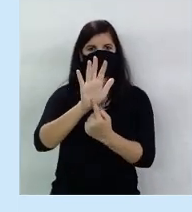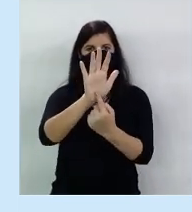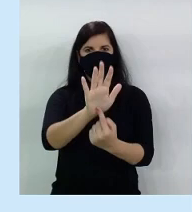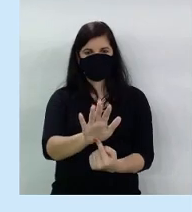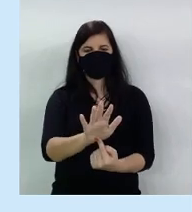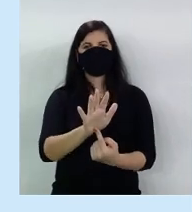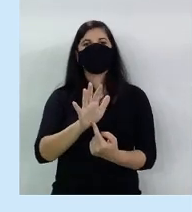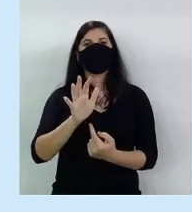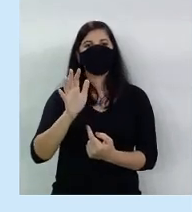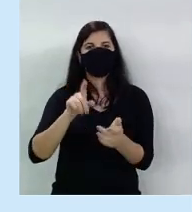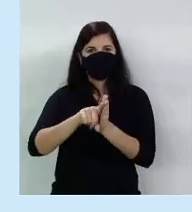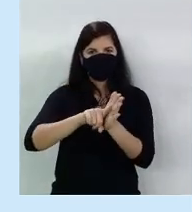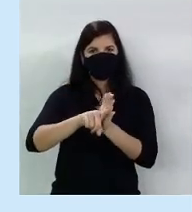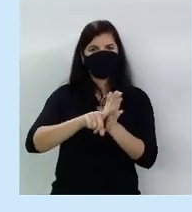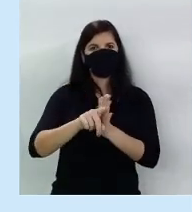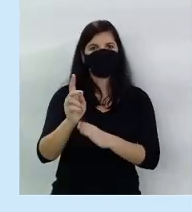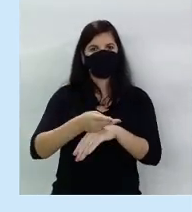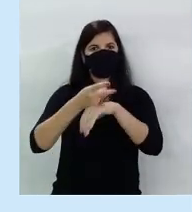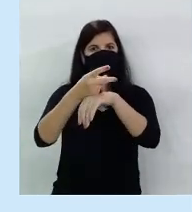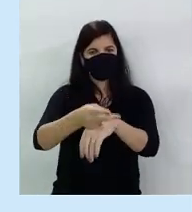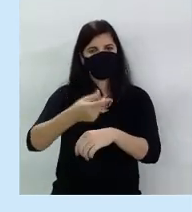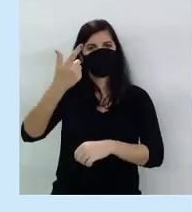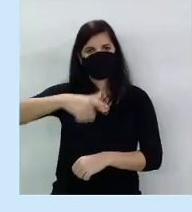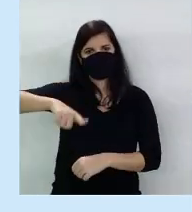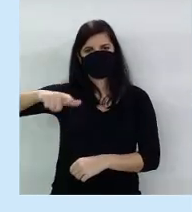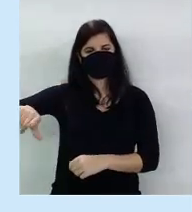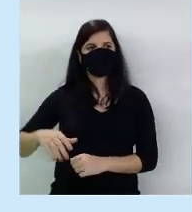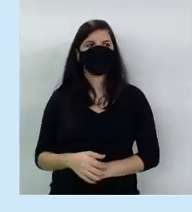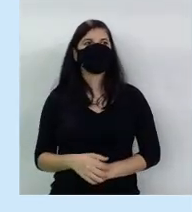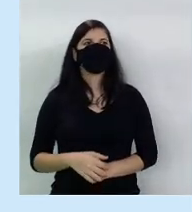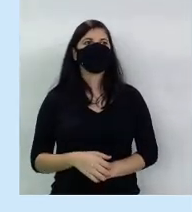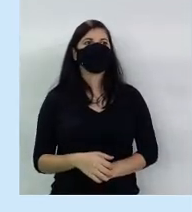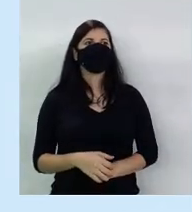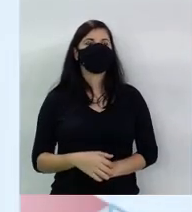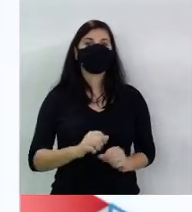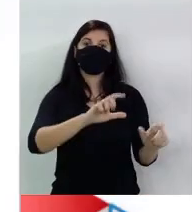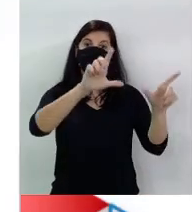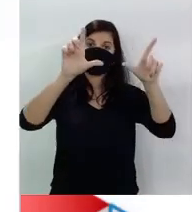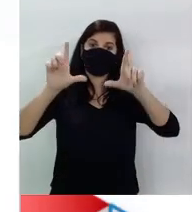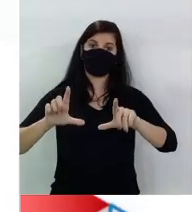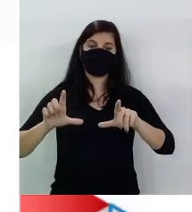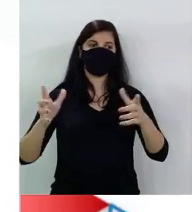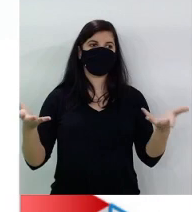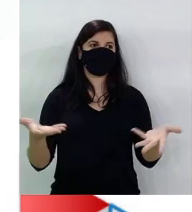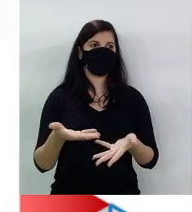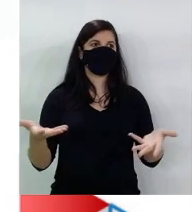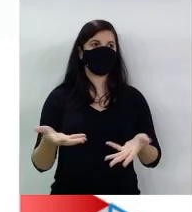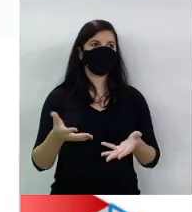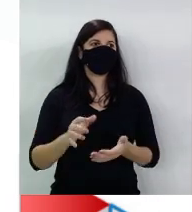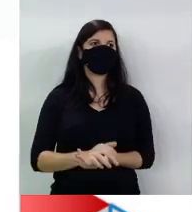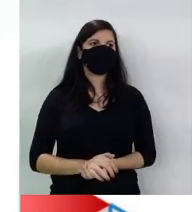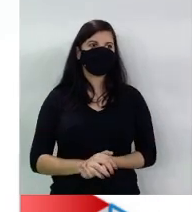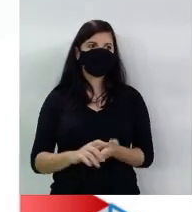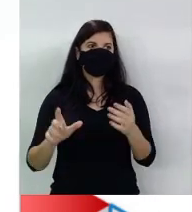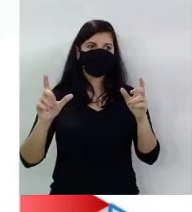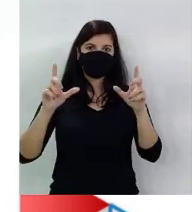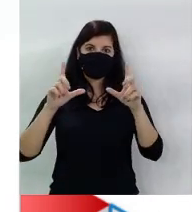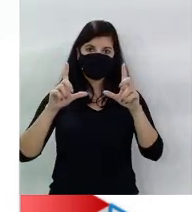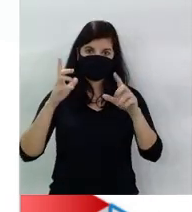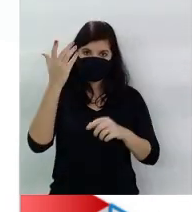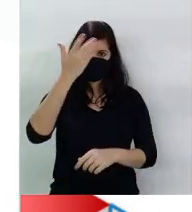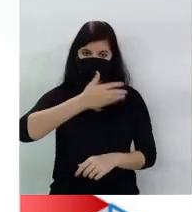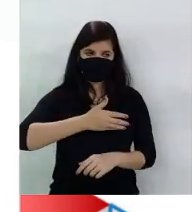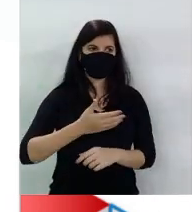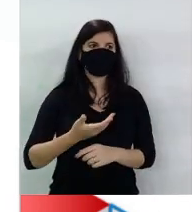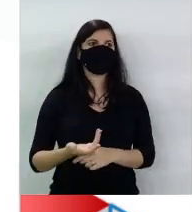estudante, e você tem que pesquisar e buscar mais. Vejam só aqui, na tela, mostro para vocês uma fotografia de um